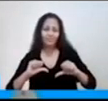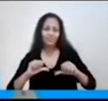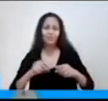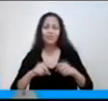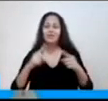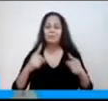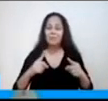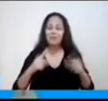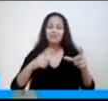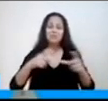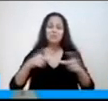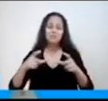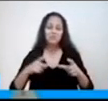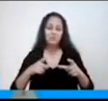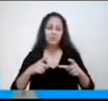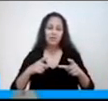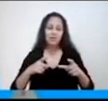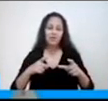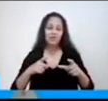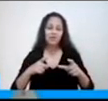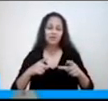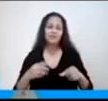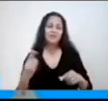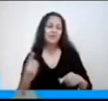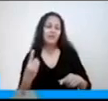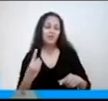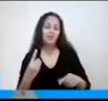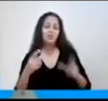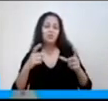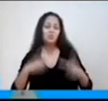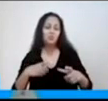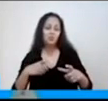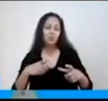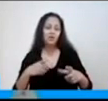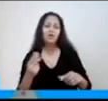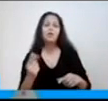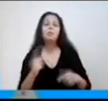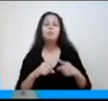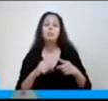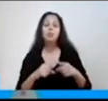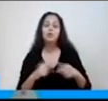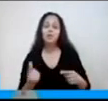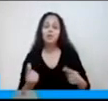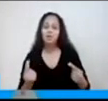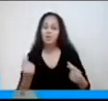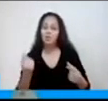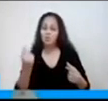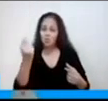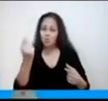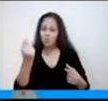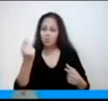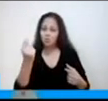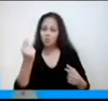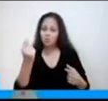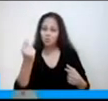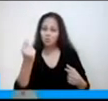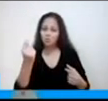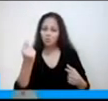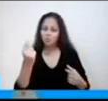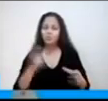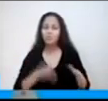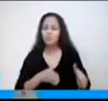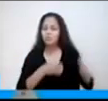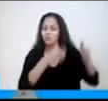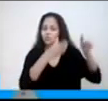acabam sendo a solução para algumas famílias, em razão do quê? O custo da moradia, né? Porque elas migram para esses prédios, às